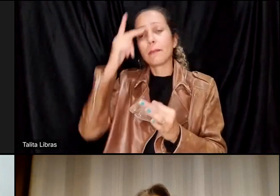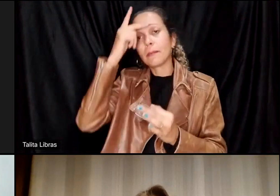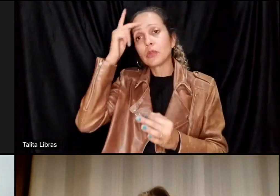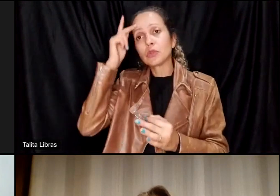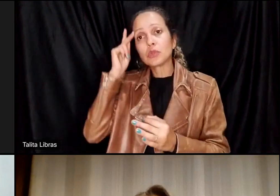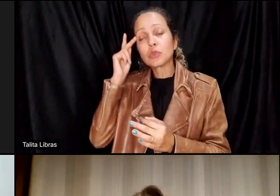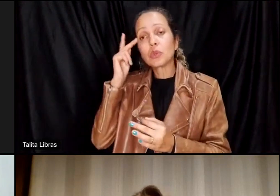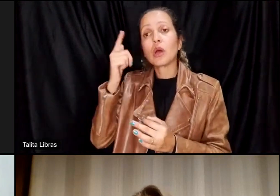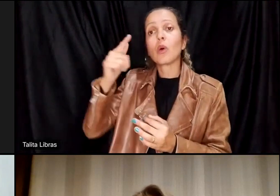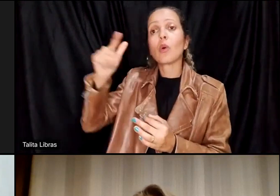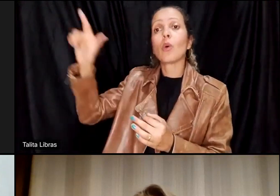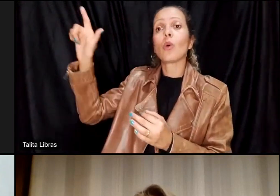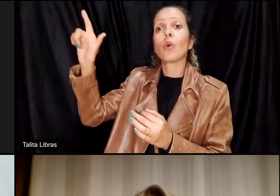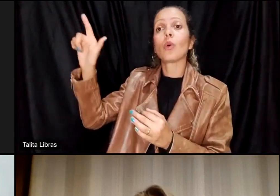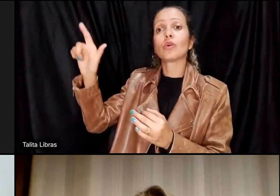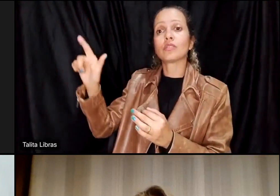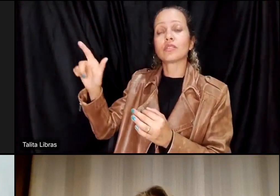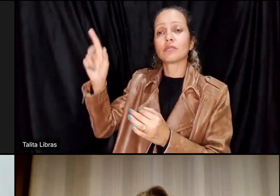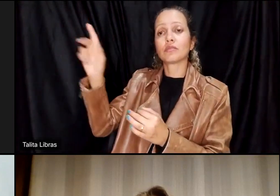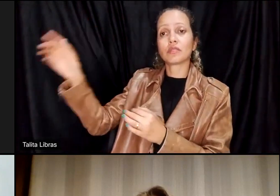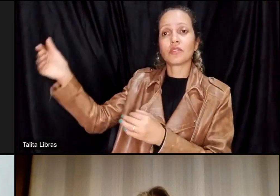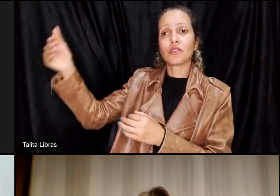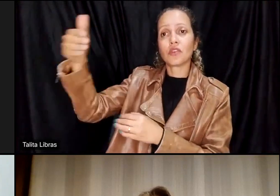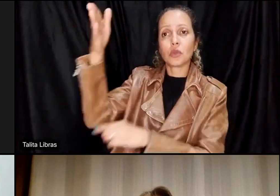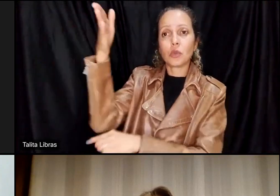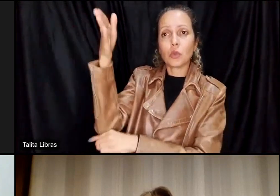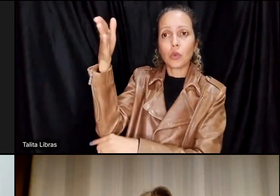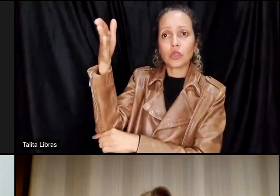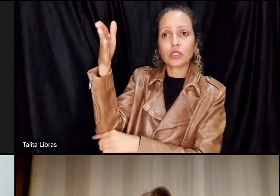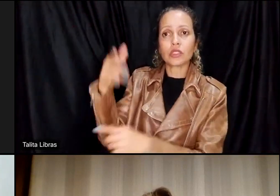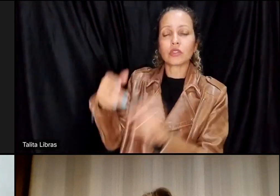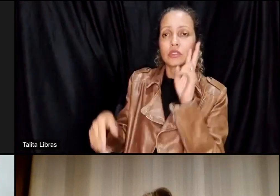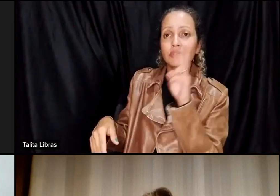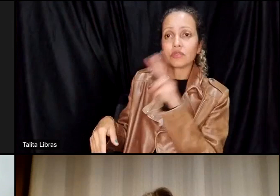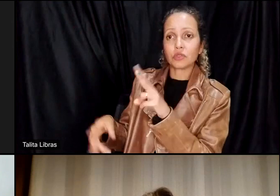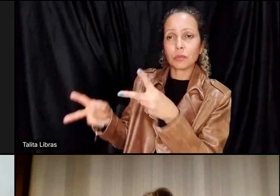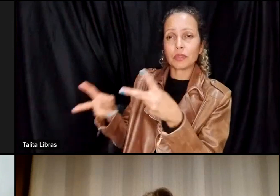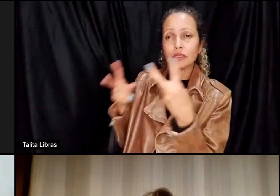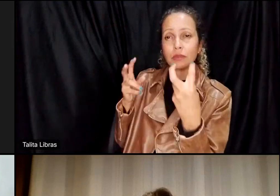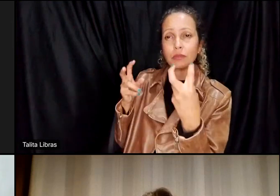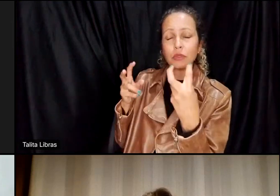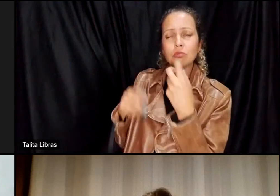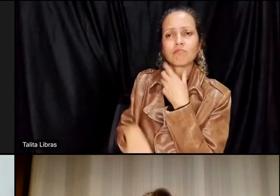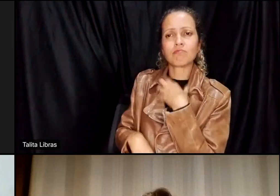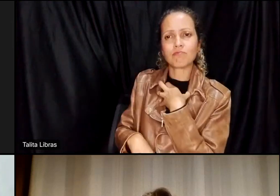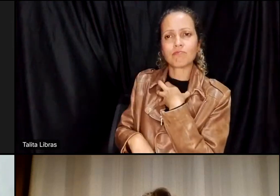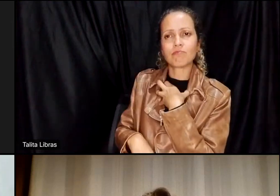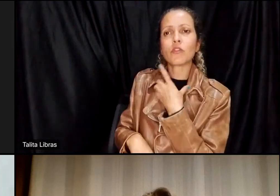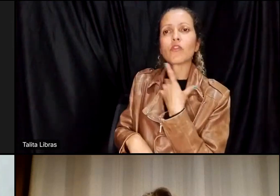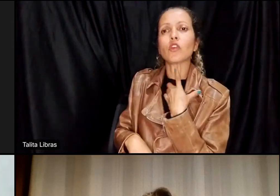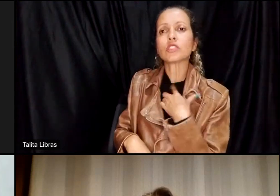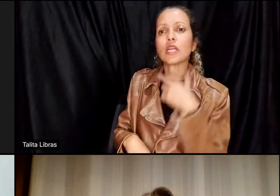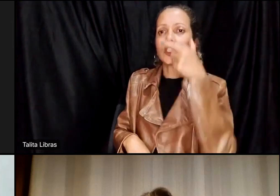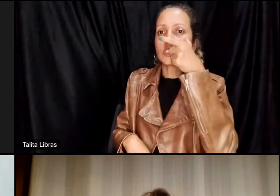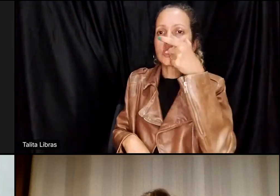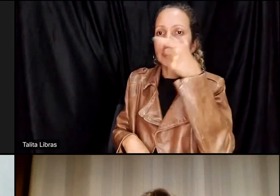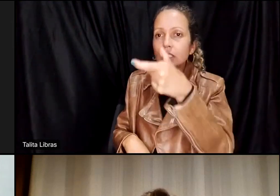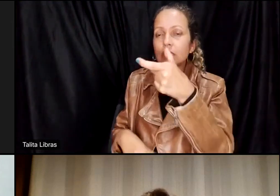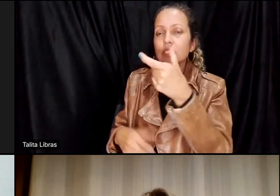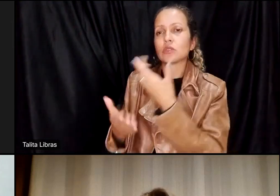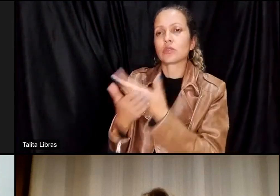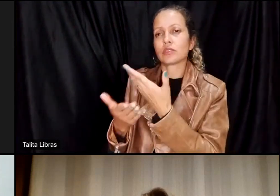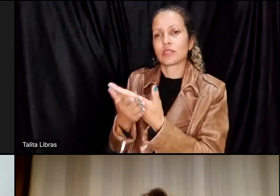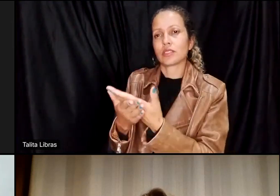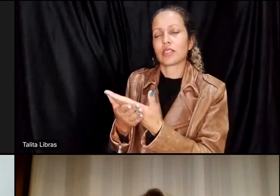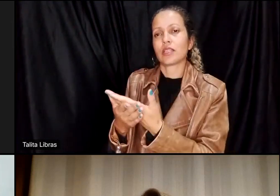ainda mais o interesse e a necessidade de estudar e trazer essa informação para os outros. Porque